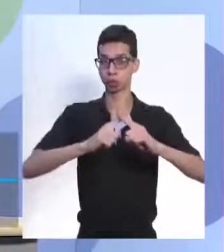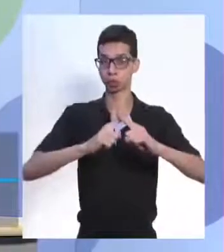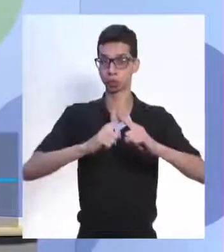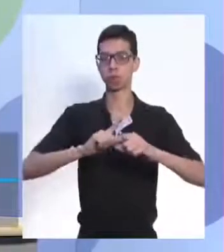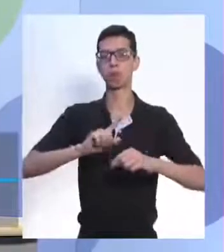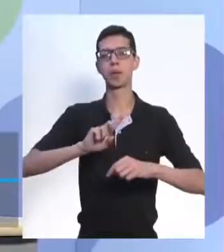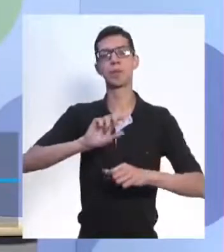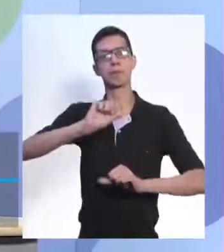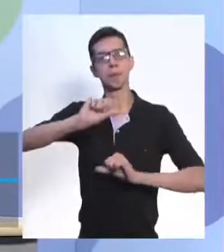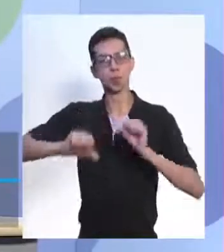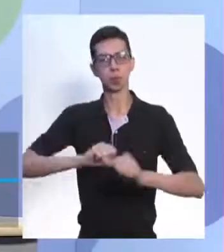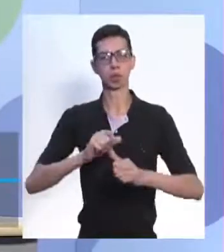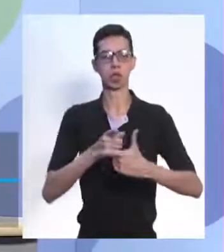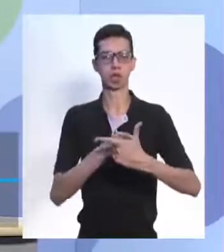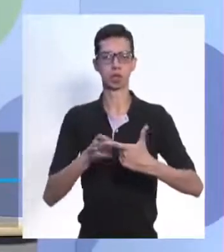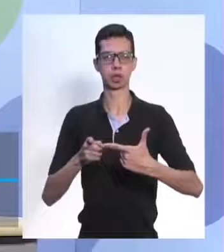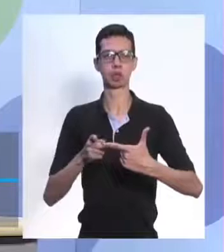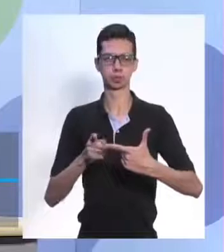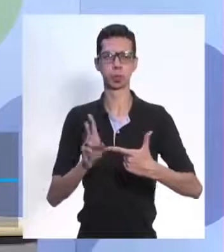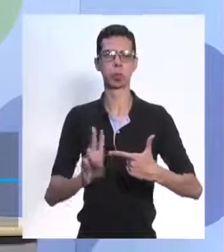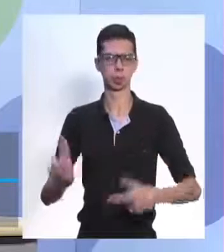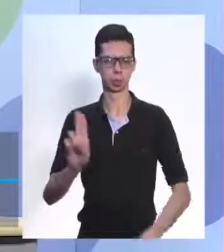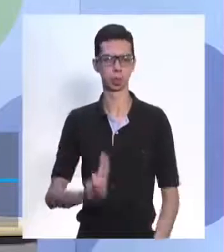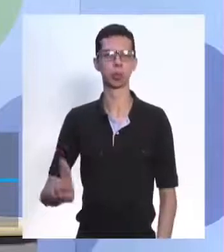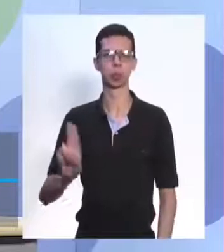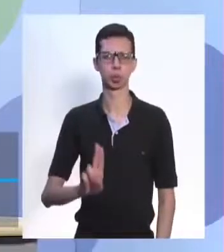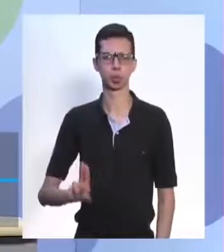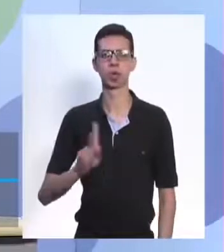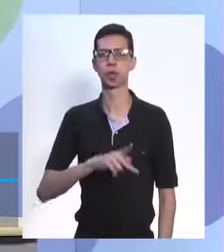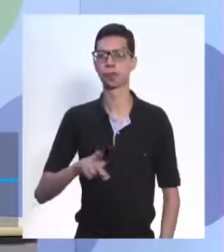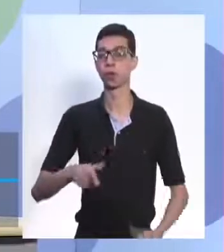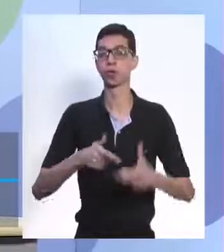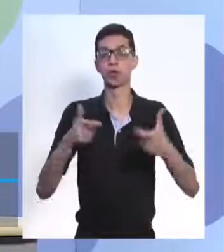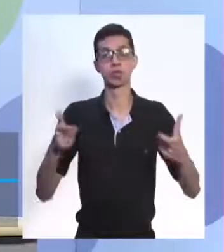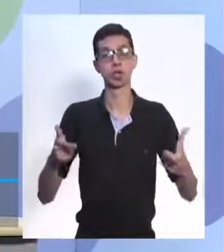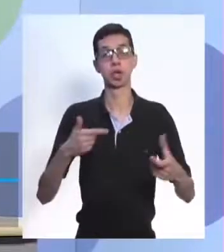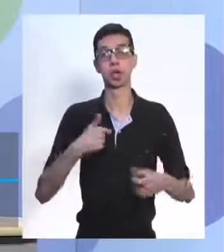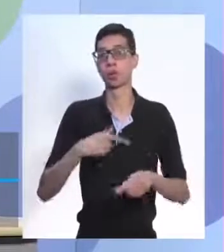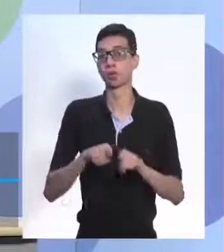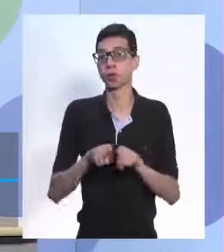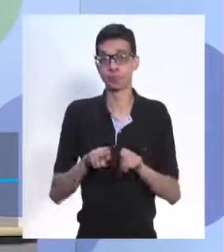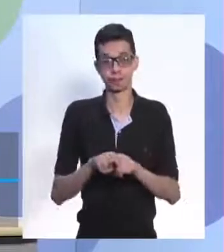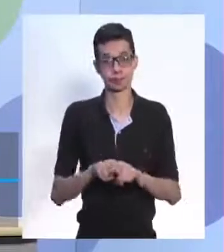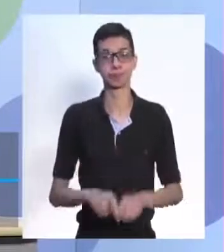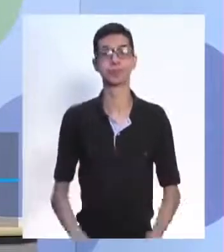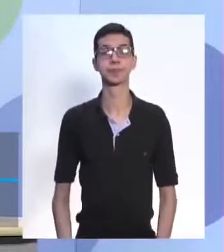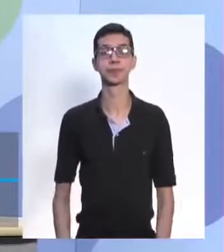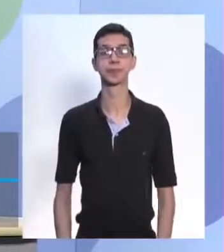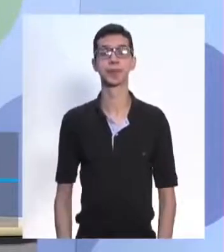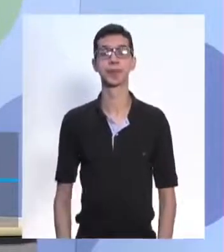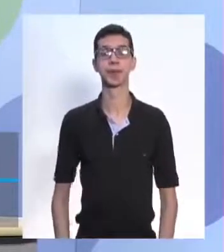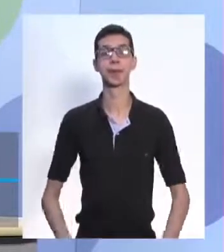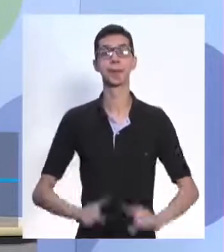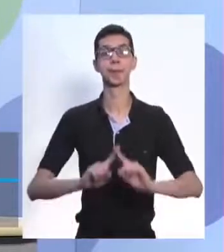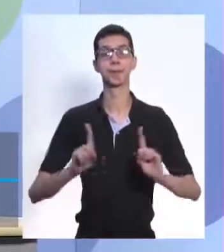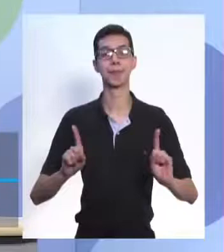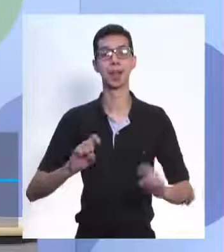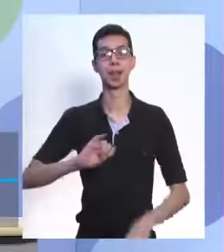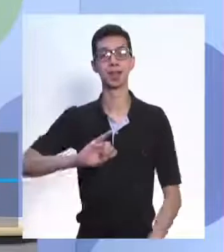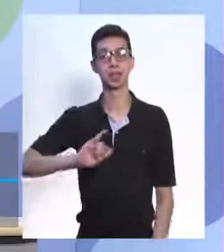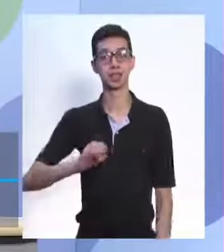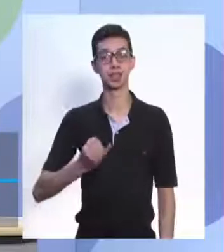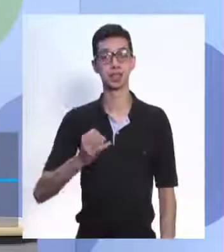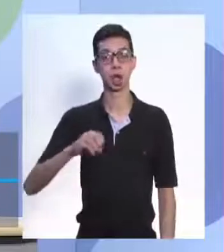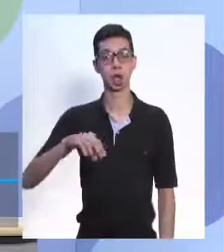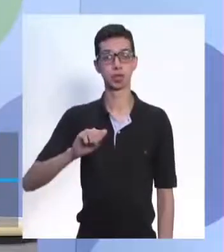por nós professores, onde eu me enquadro nesse contexto. Mas foi o que o Jonas disse, nós precisamos